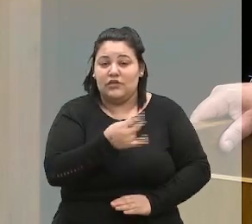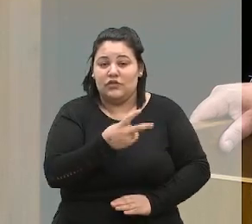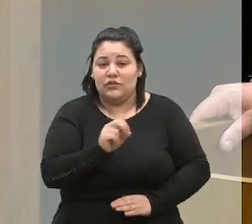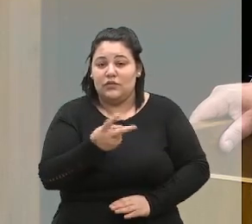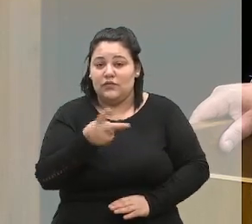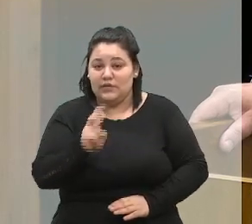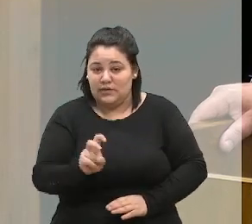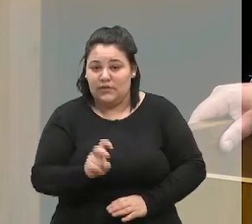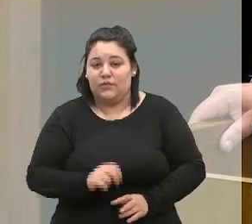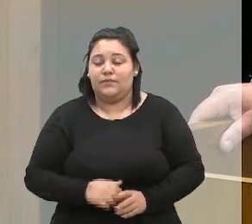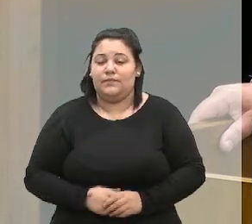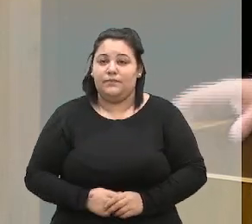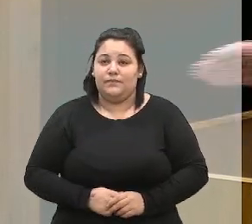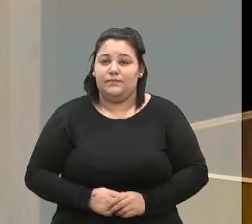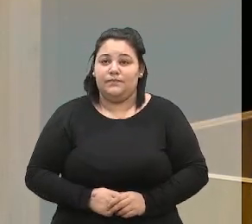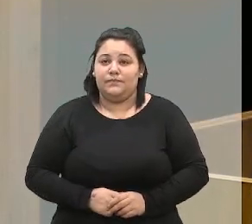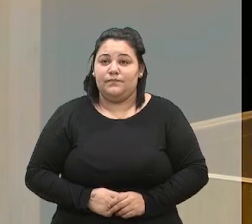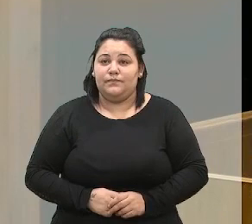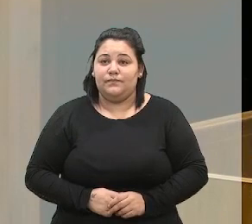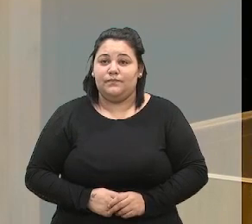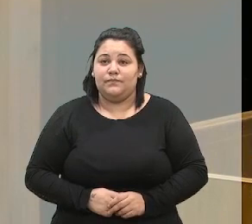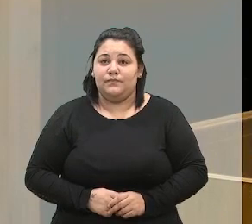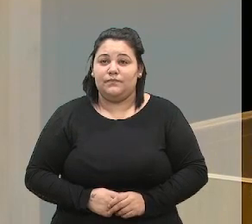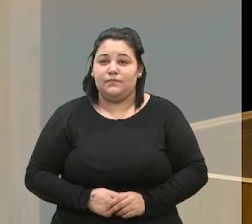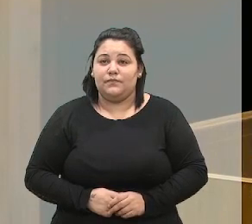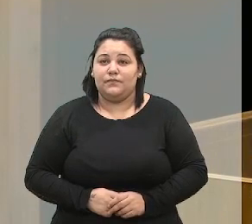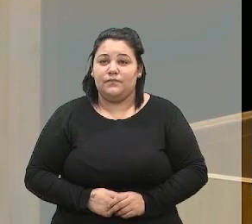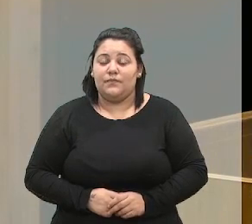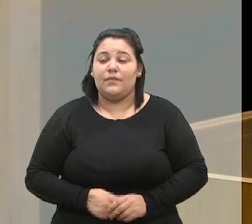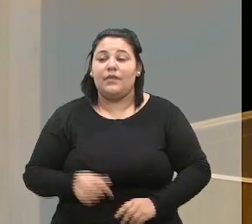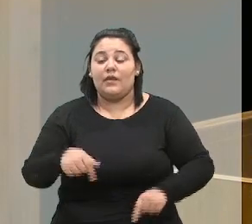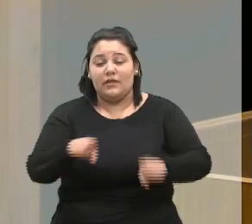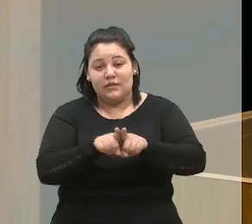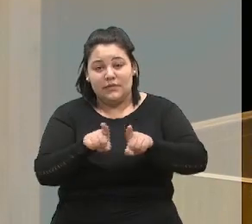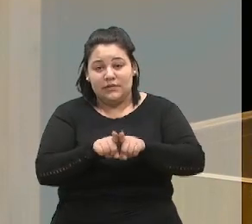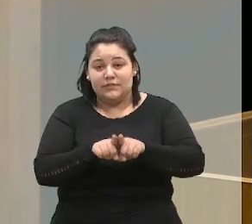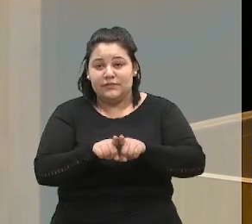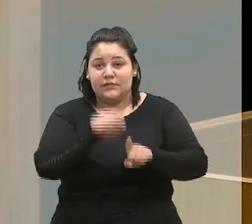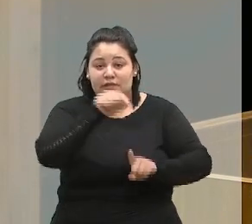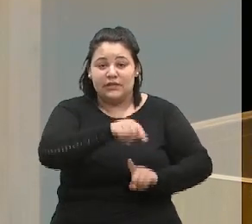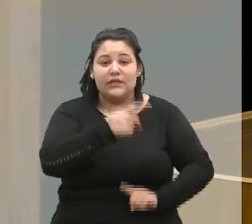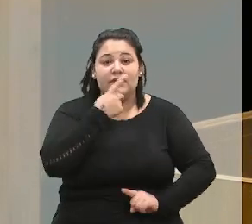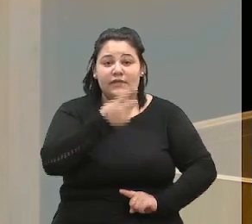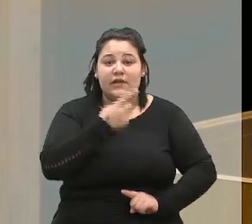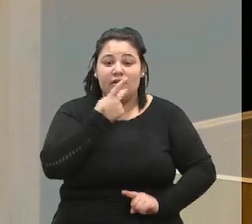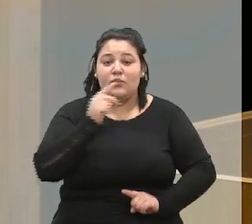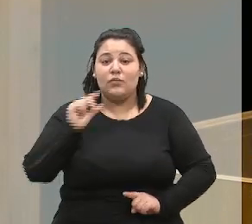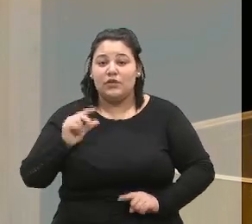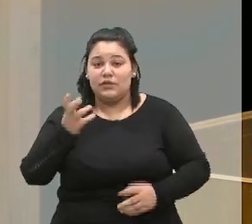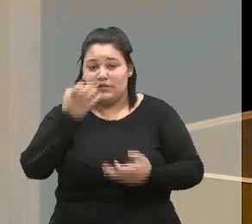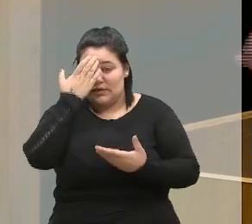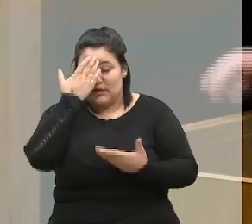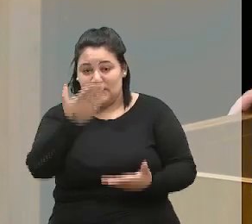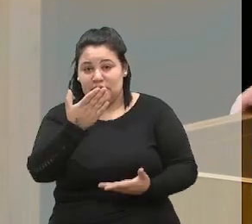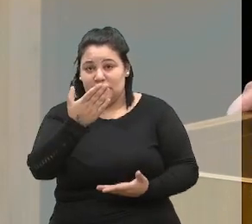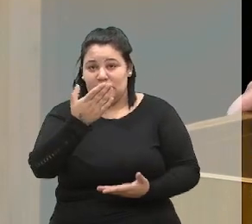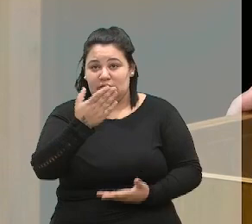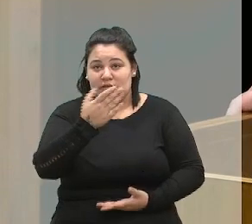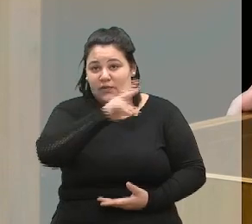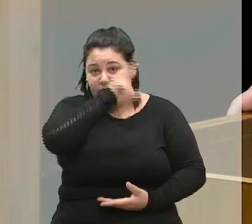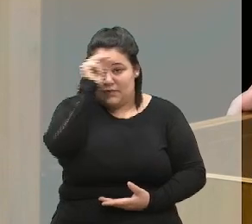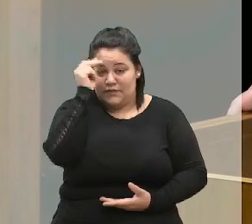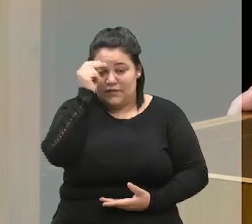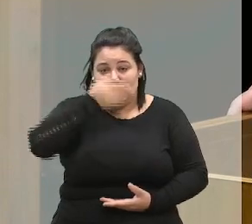2025. E também aqui falar um pouquinho, agradecer ao prefeito